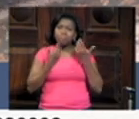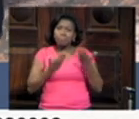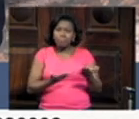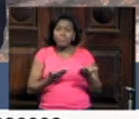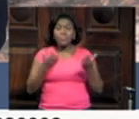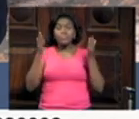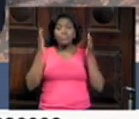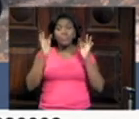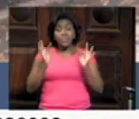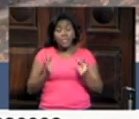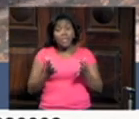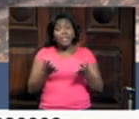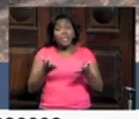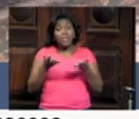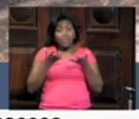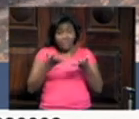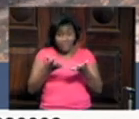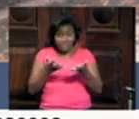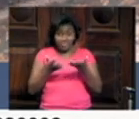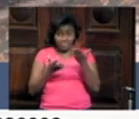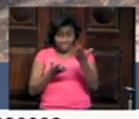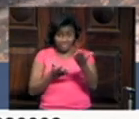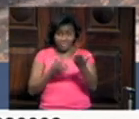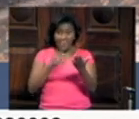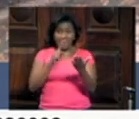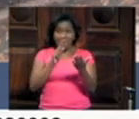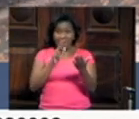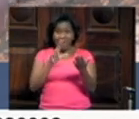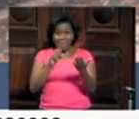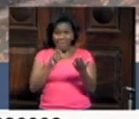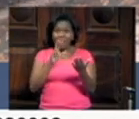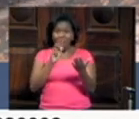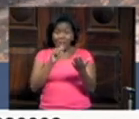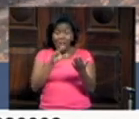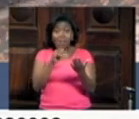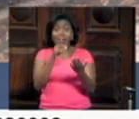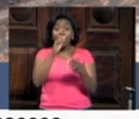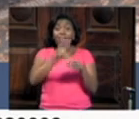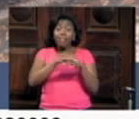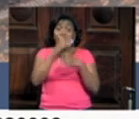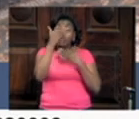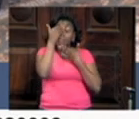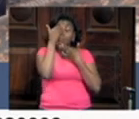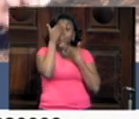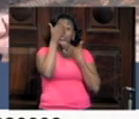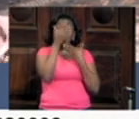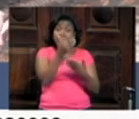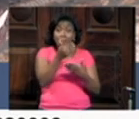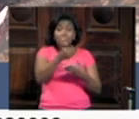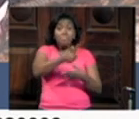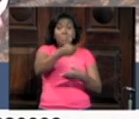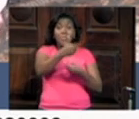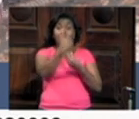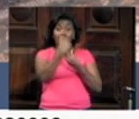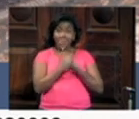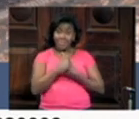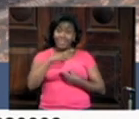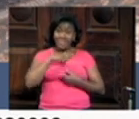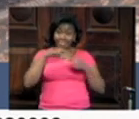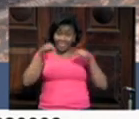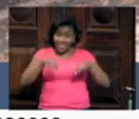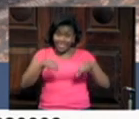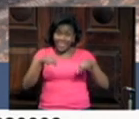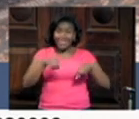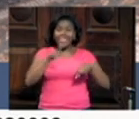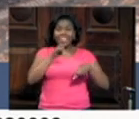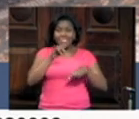feliz, mas eu quero, deputado Paulo Ramos, é só para agradecer a primeira votação que tivemos aqui do Dia